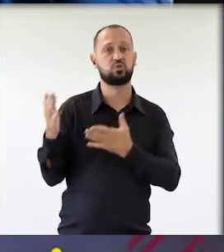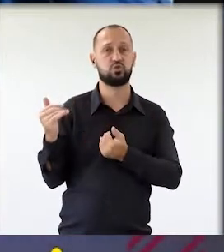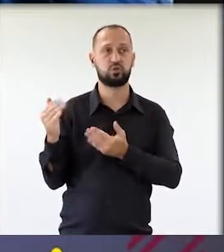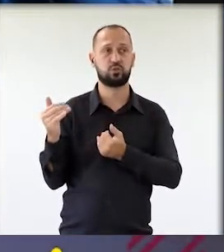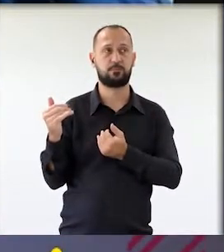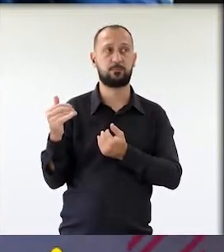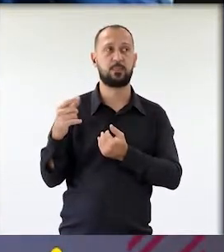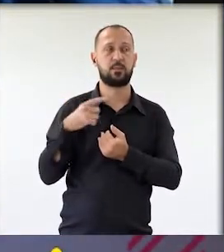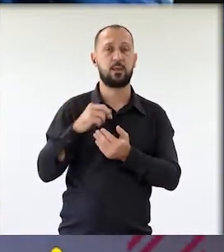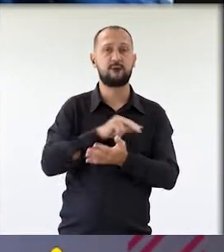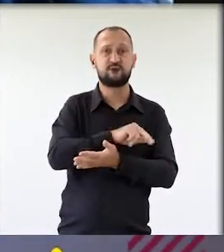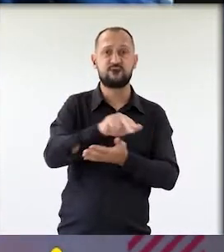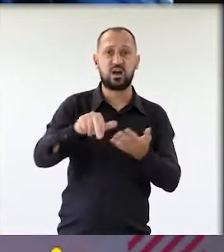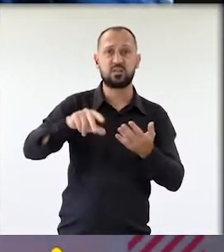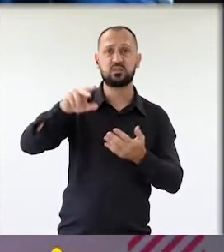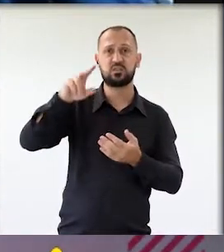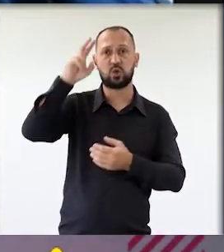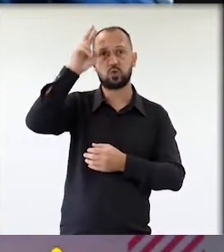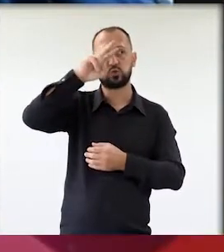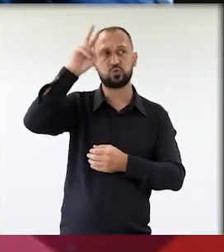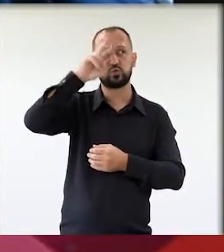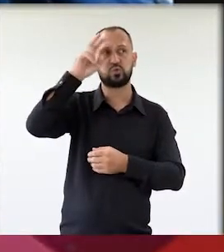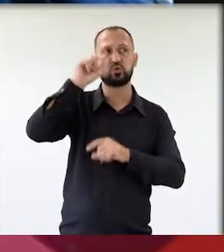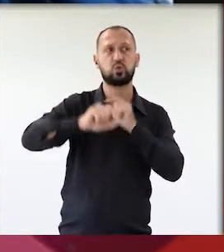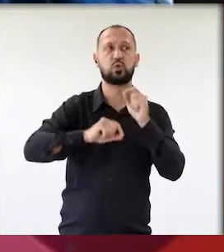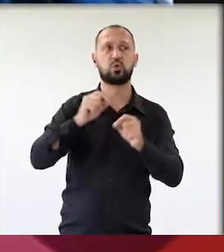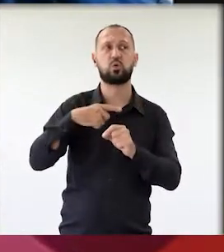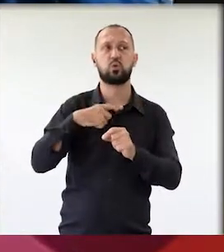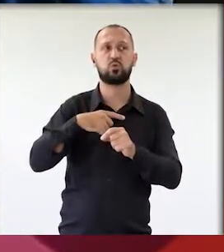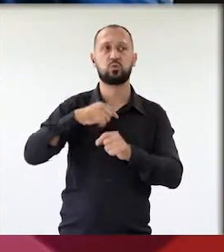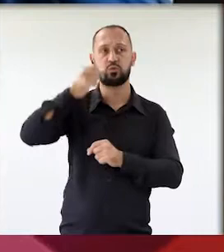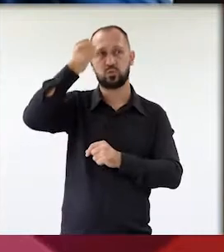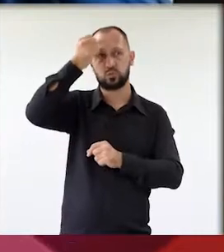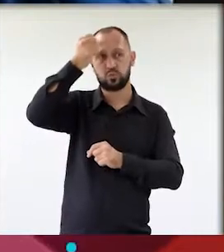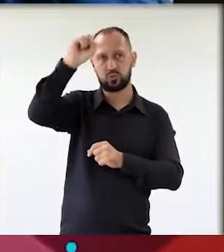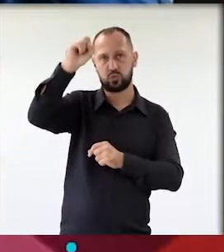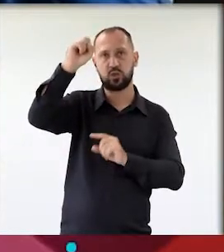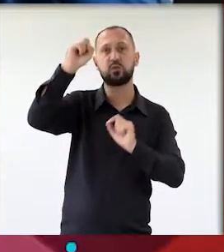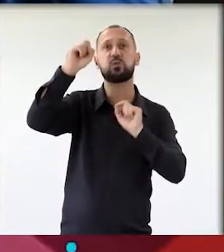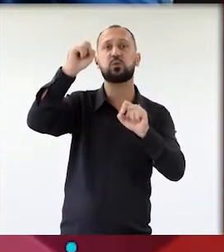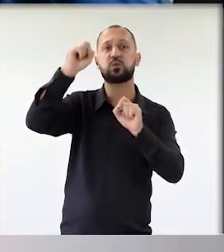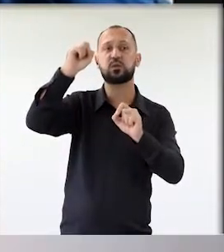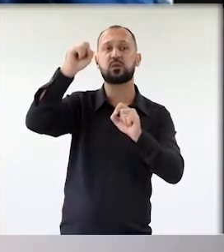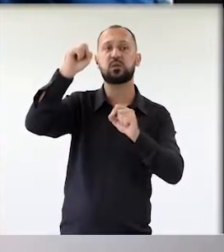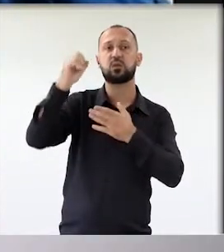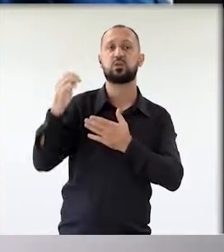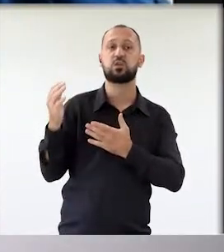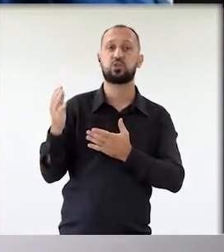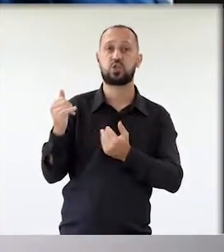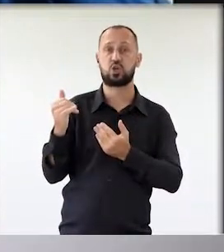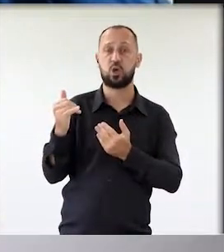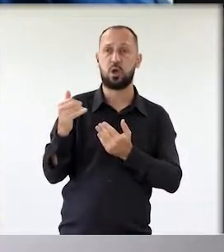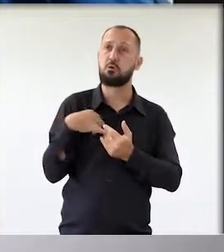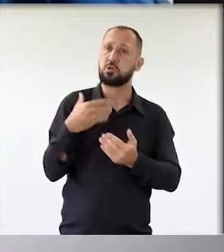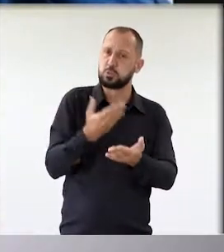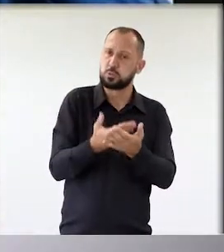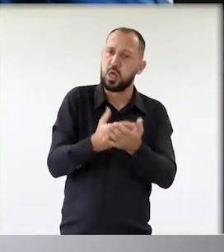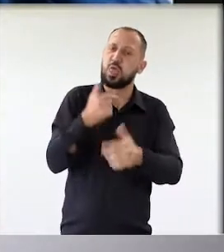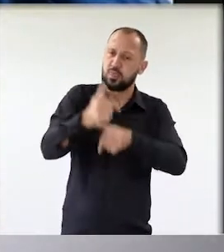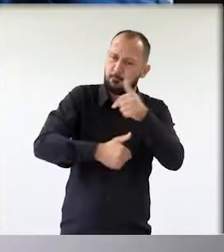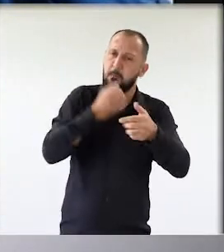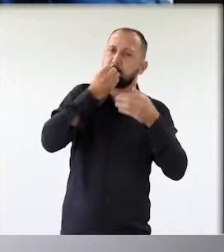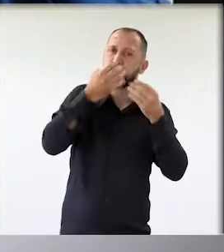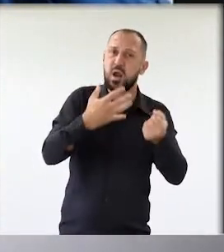selecionam esses adolescentes, e nós temos muitas histórias de sucesso, de adolescentes dedicados e que depois acabam